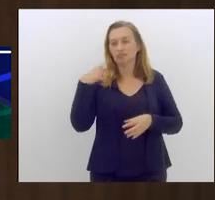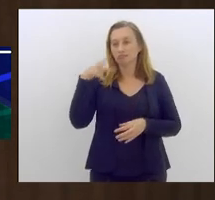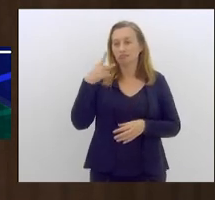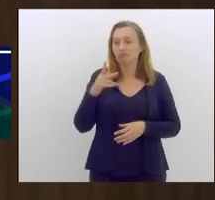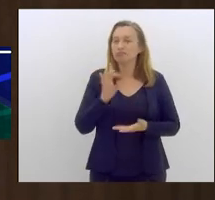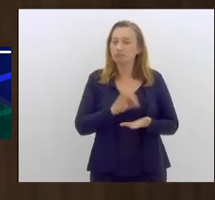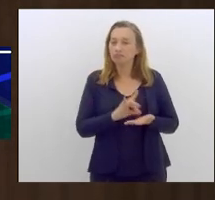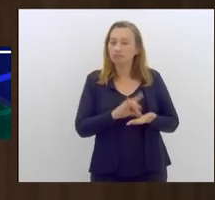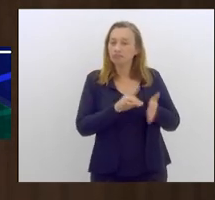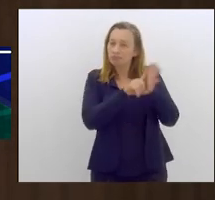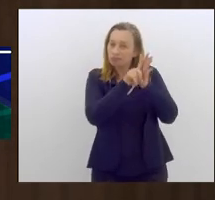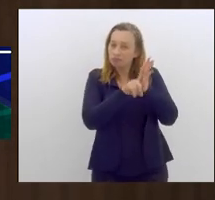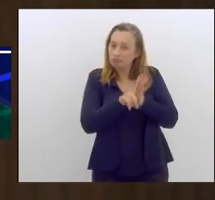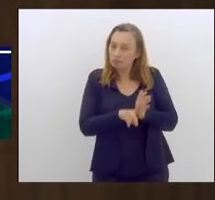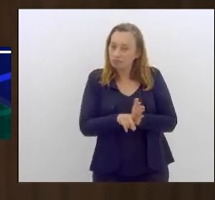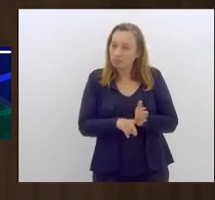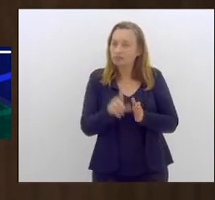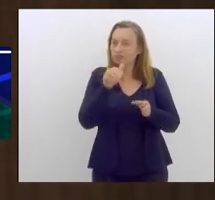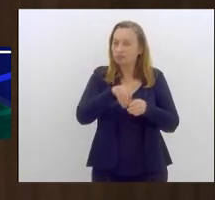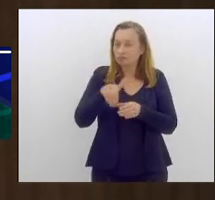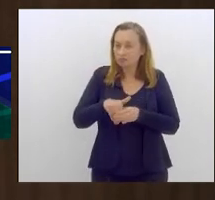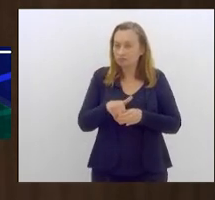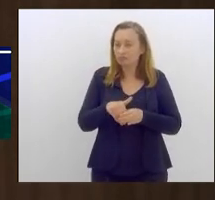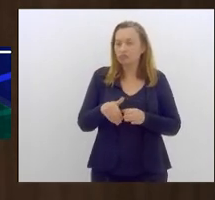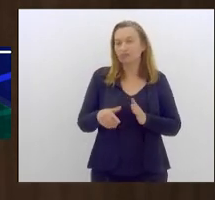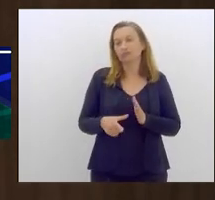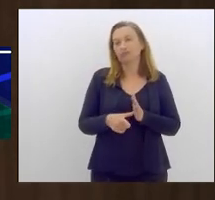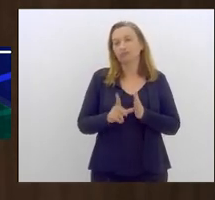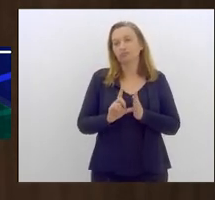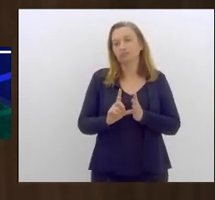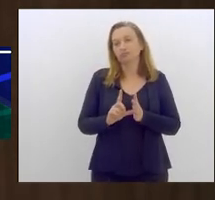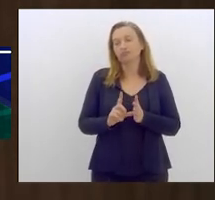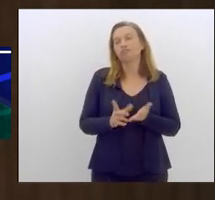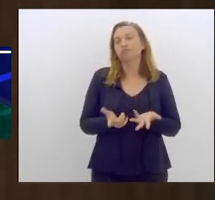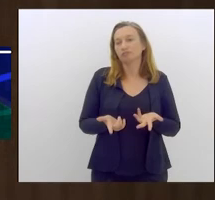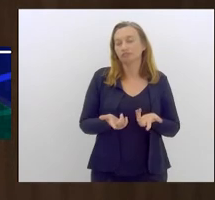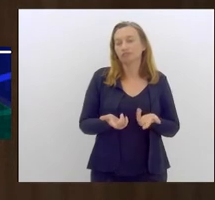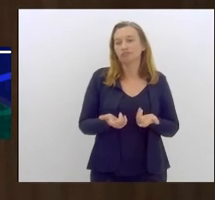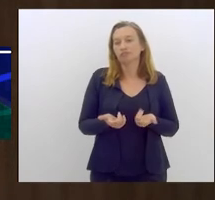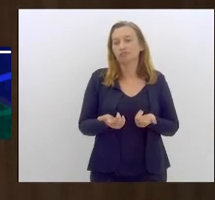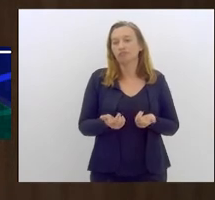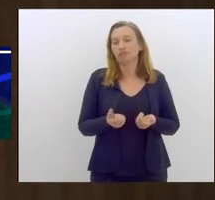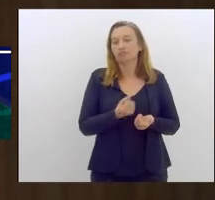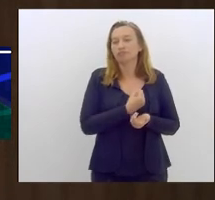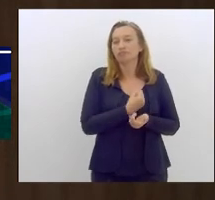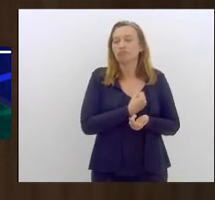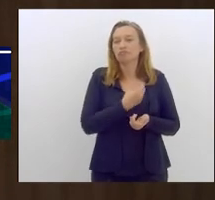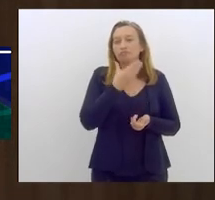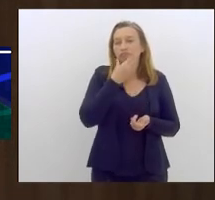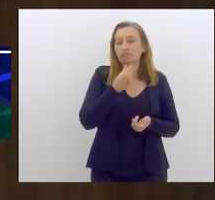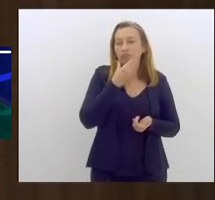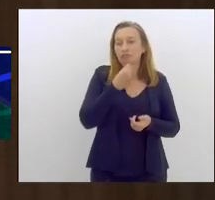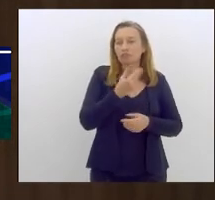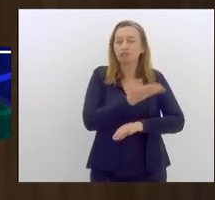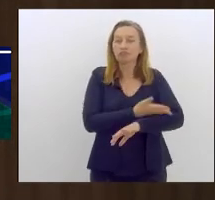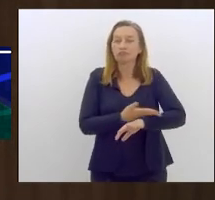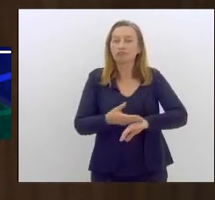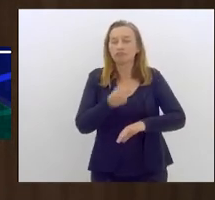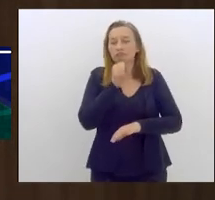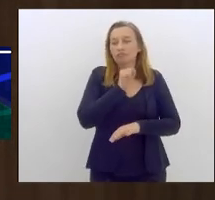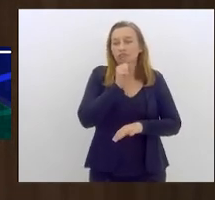quando analisamos as eleições majoritárias, há uma predominância de candidatos homens, brancos, de